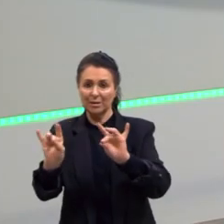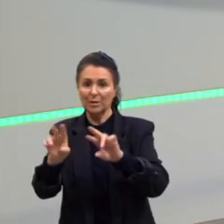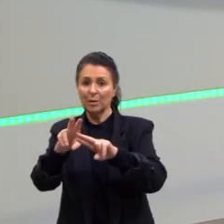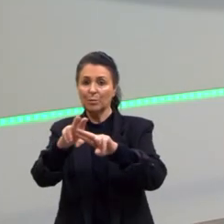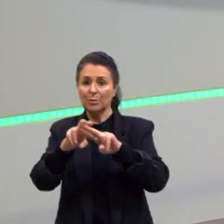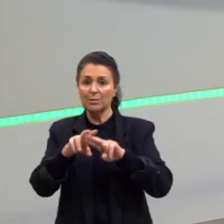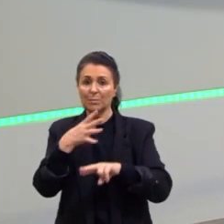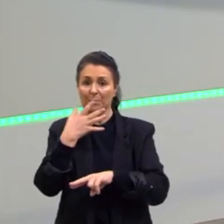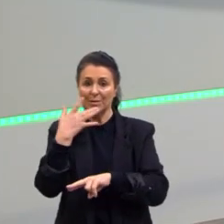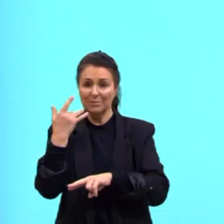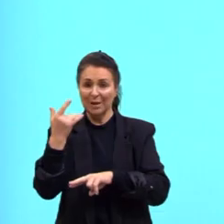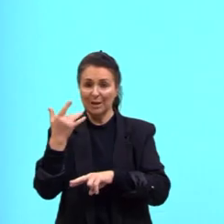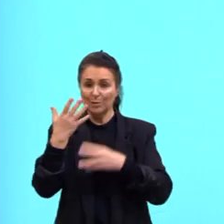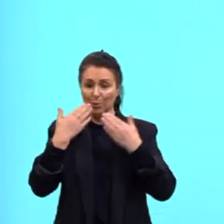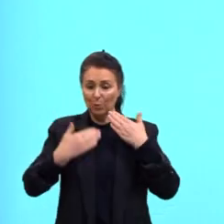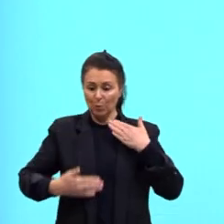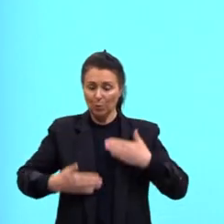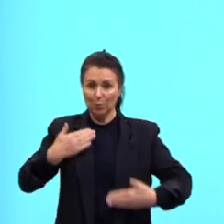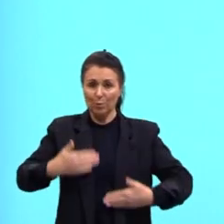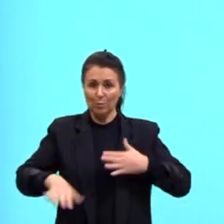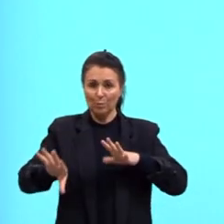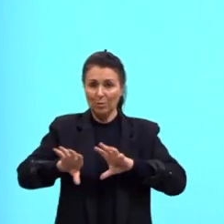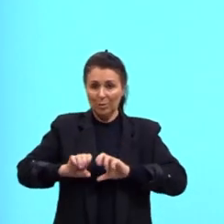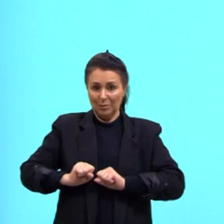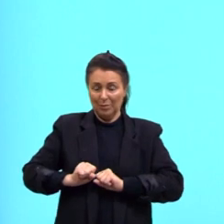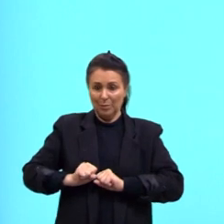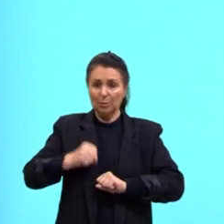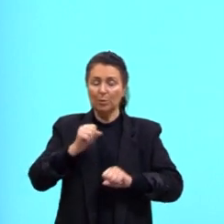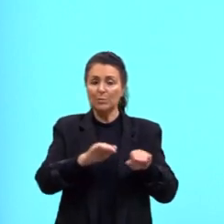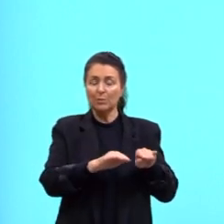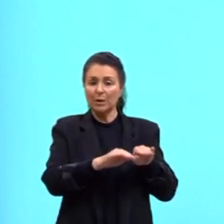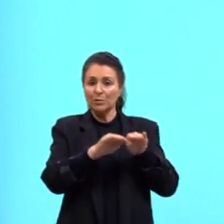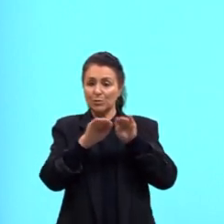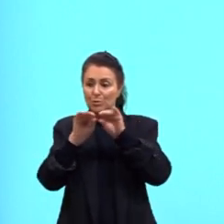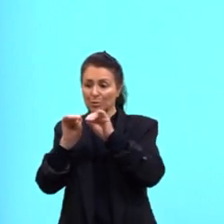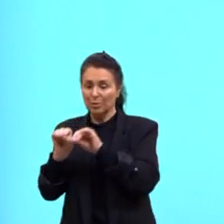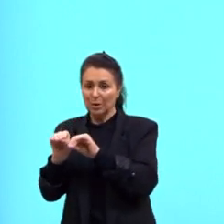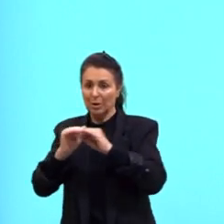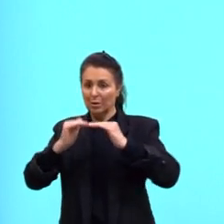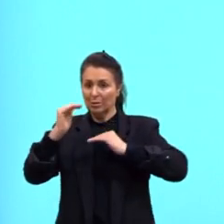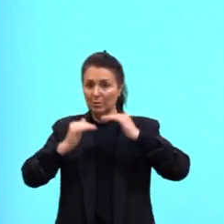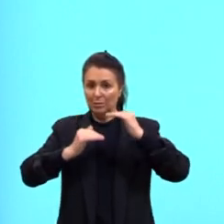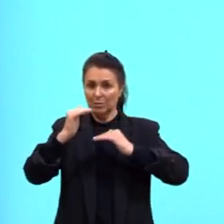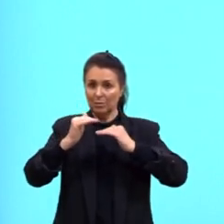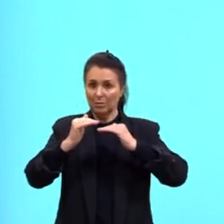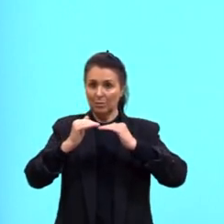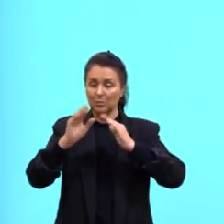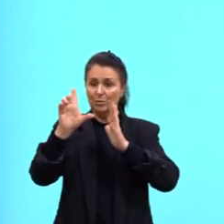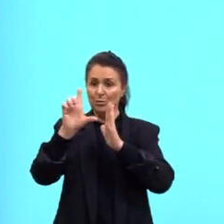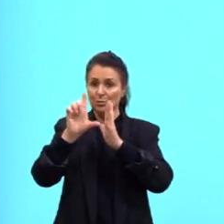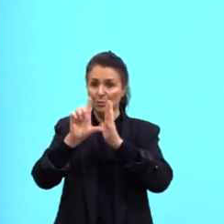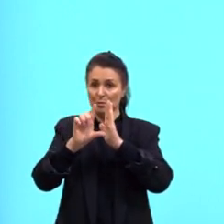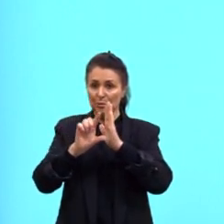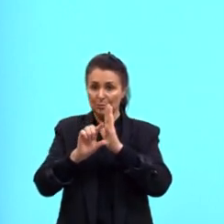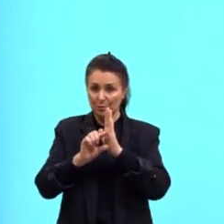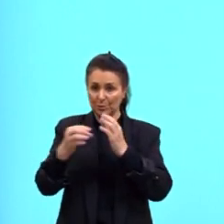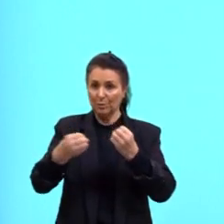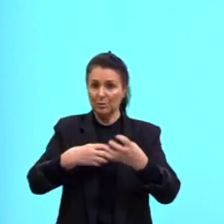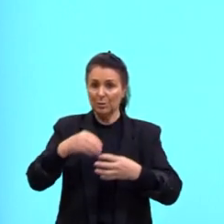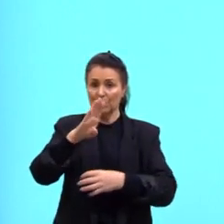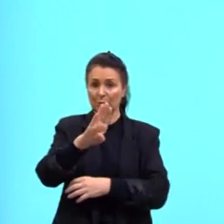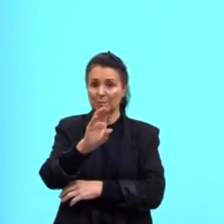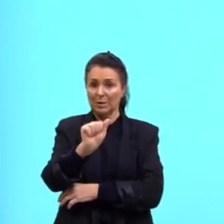acaba sendo mais fácil da gente absorver o que eu preciso deslocar o equilíbrio naquele sentido diminuindo a concentração